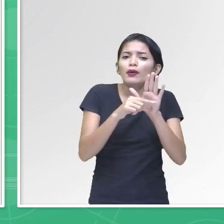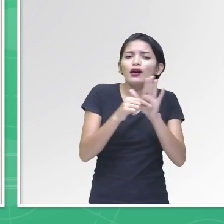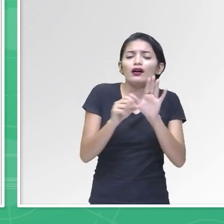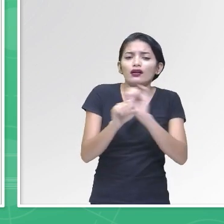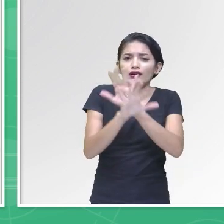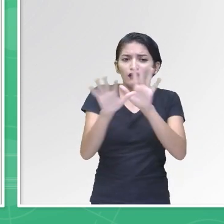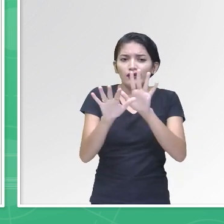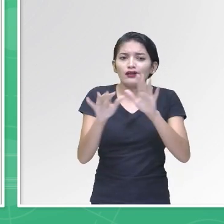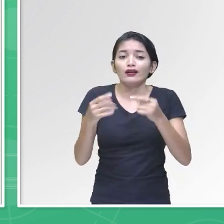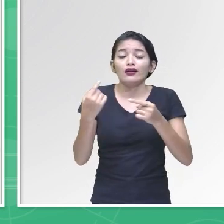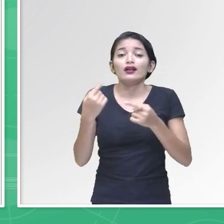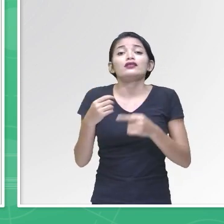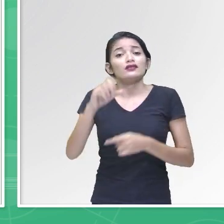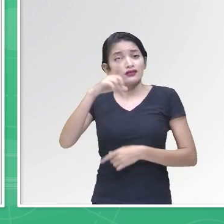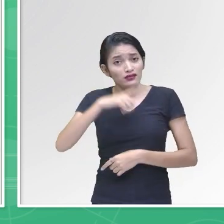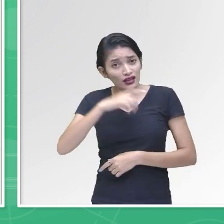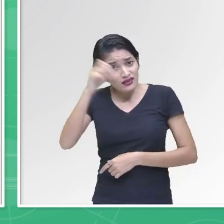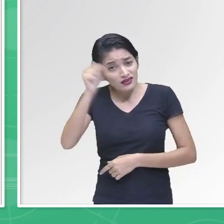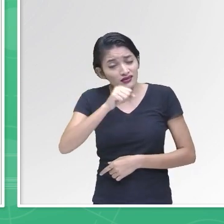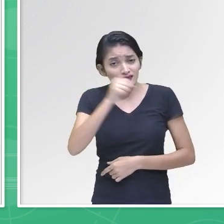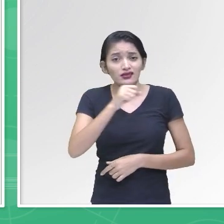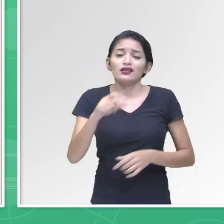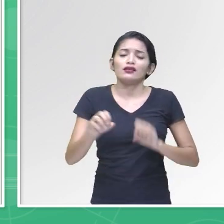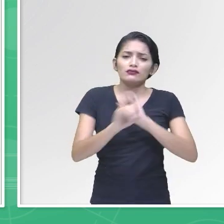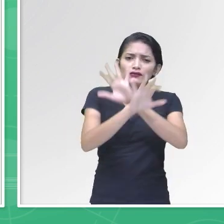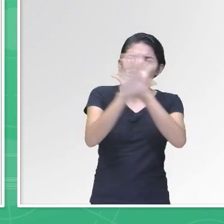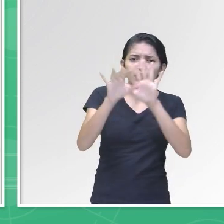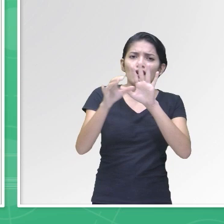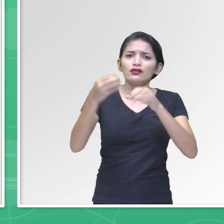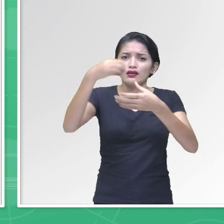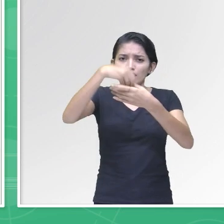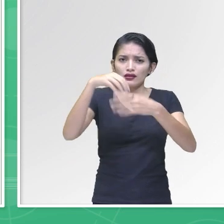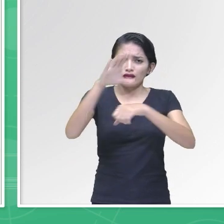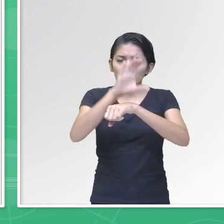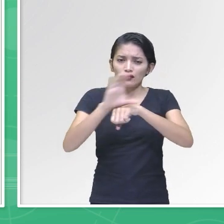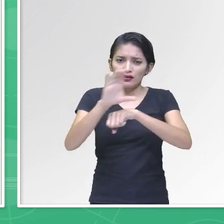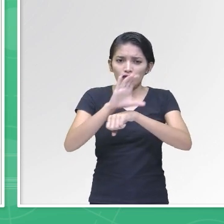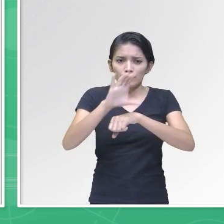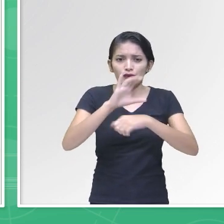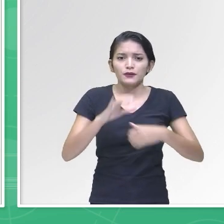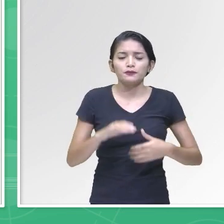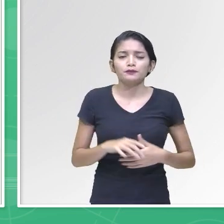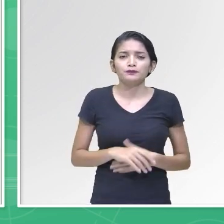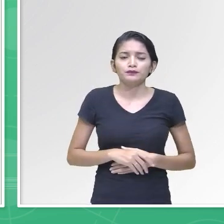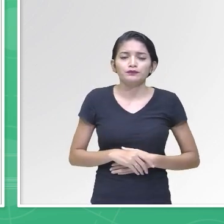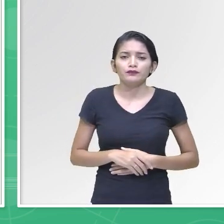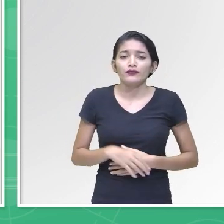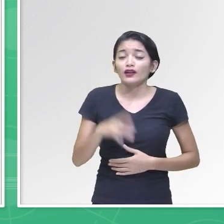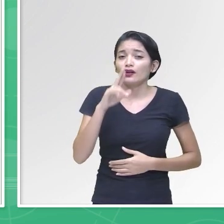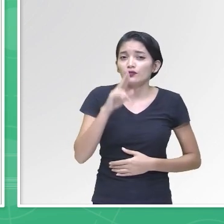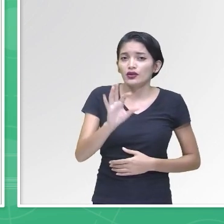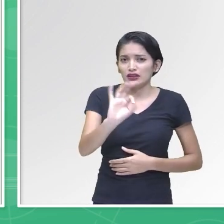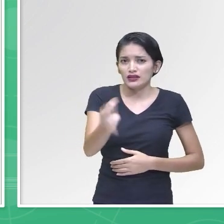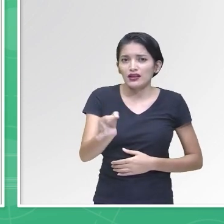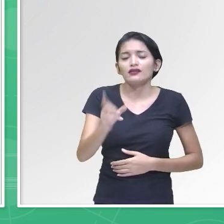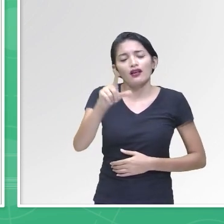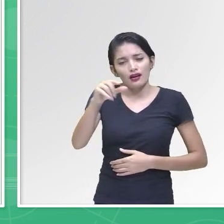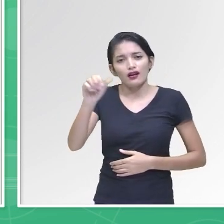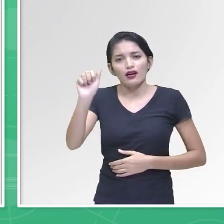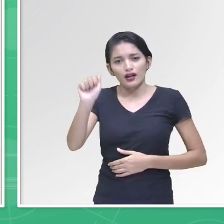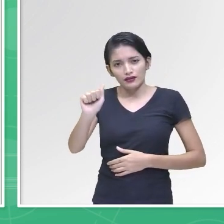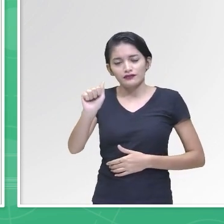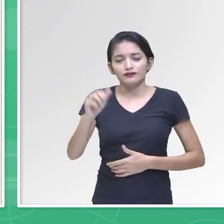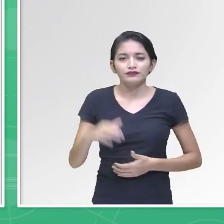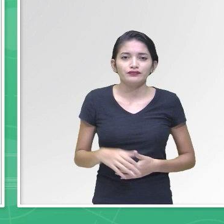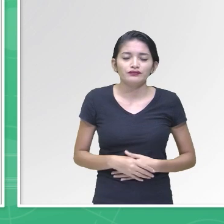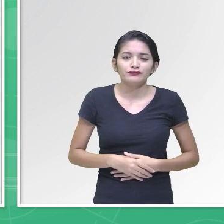morre. Possui sim um artigo claro na Constituição. Então, a resposta certa realmente é a letra